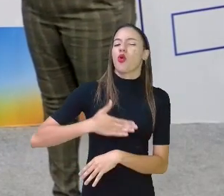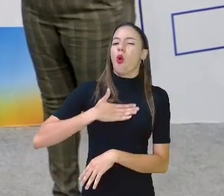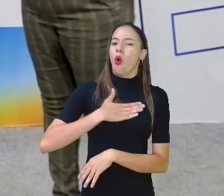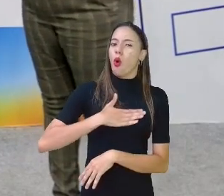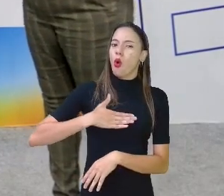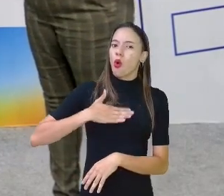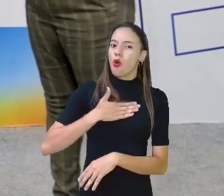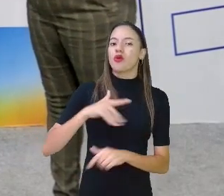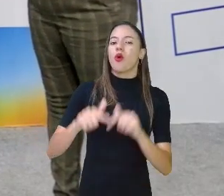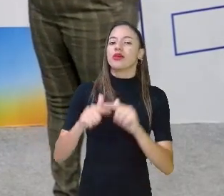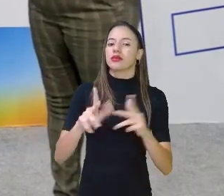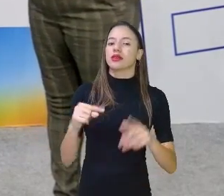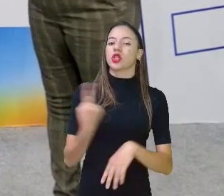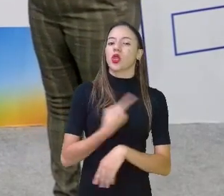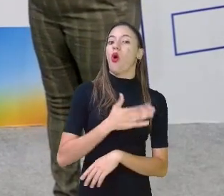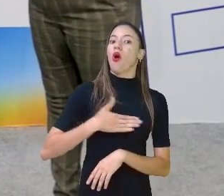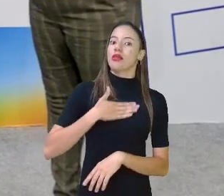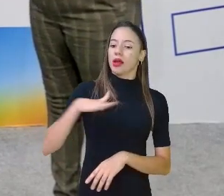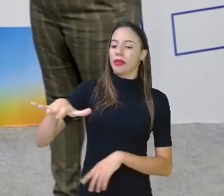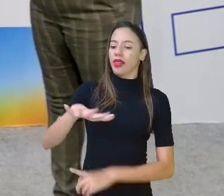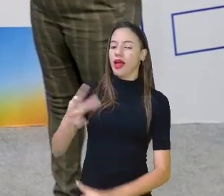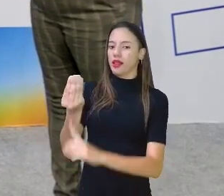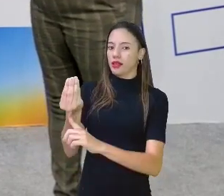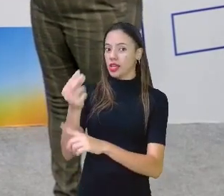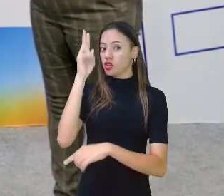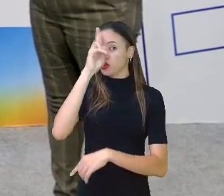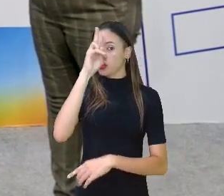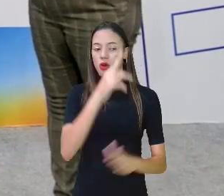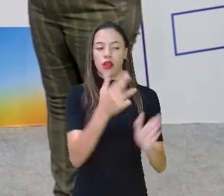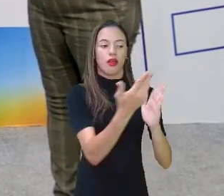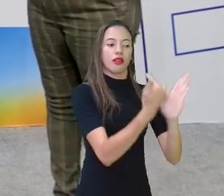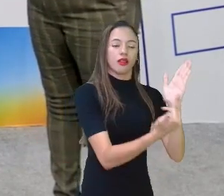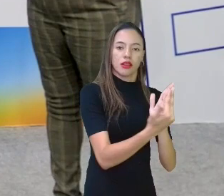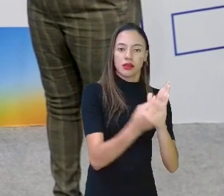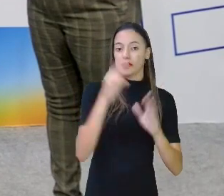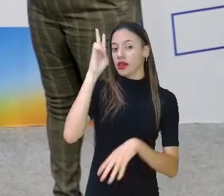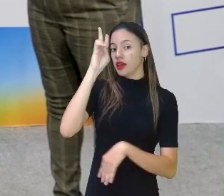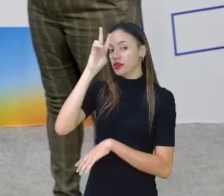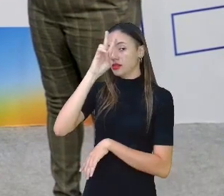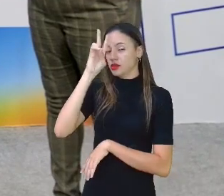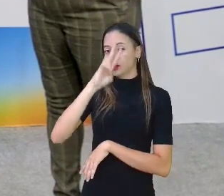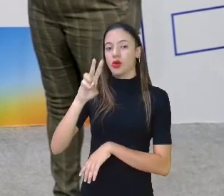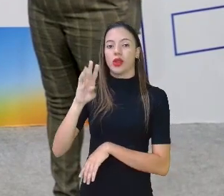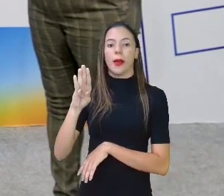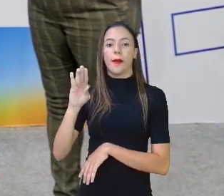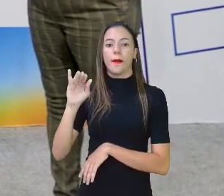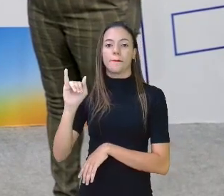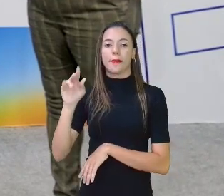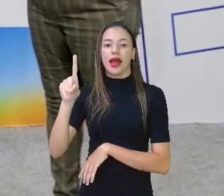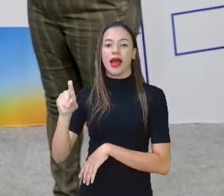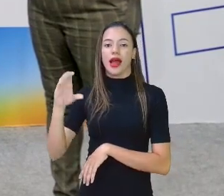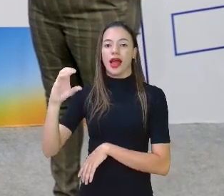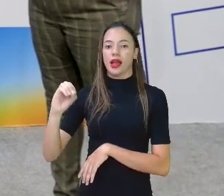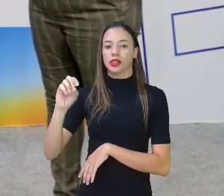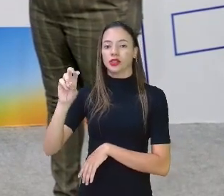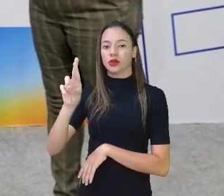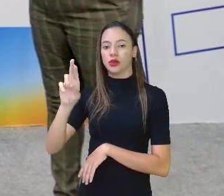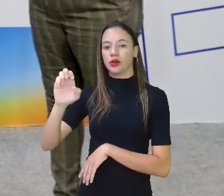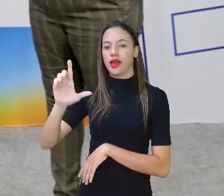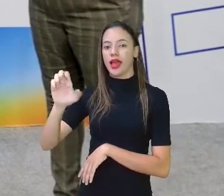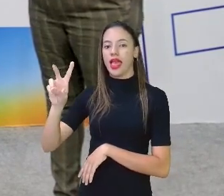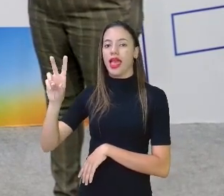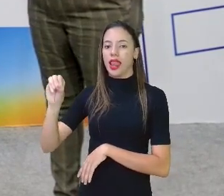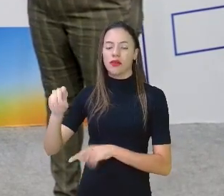tem pela arte. Então, a história do desenho, a história do baixo relevo e a